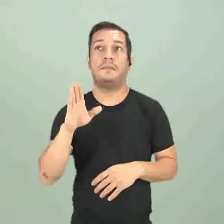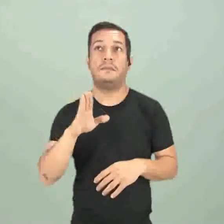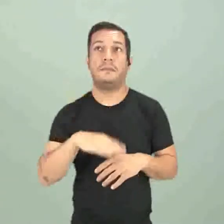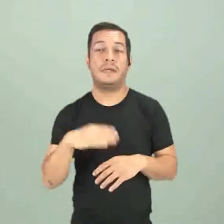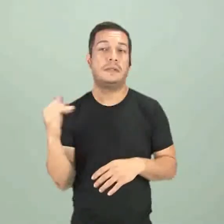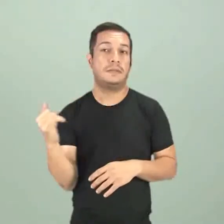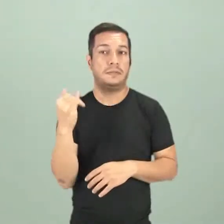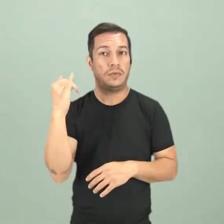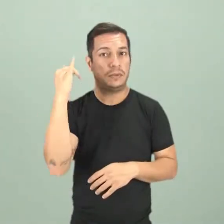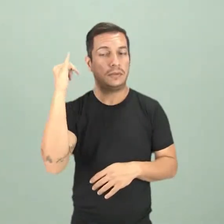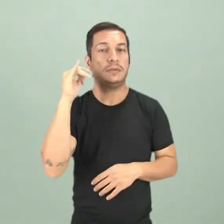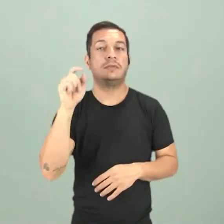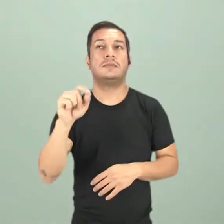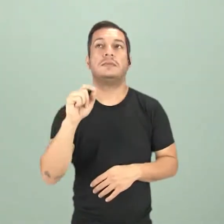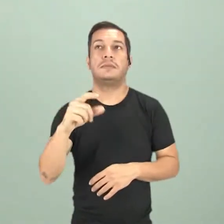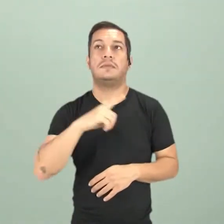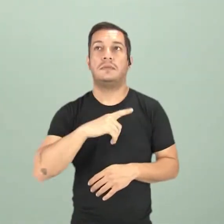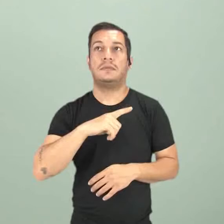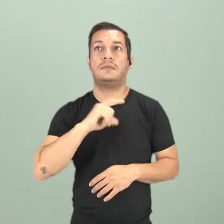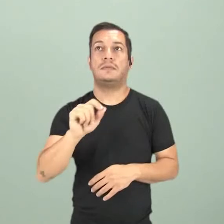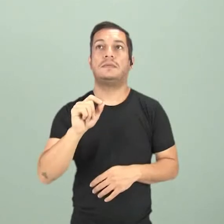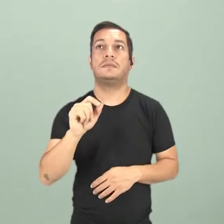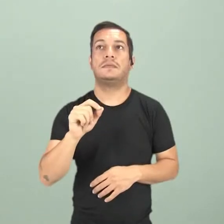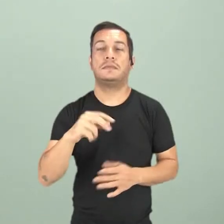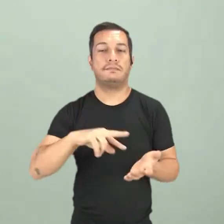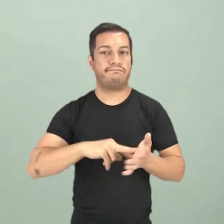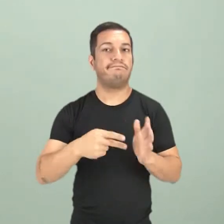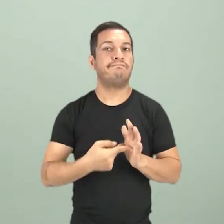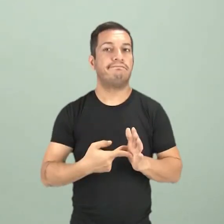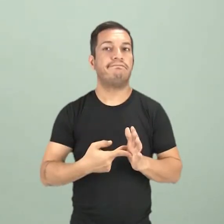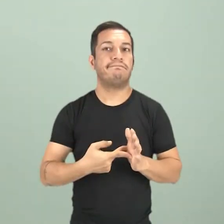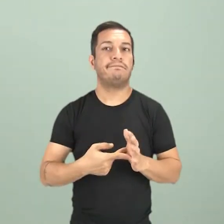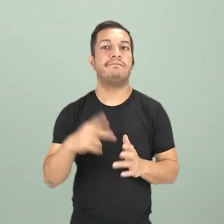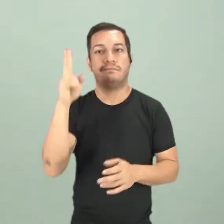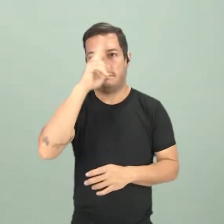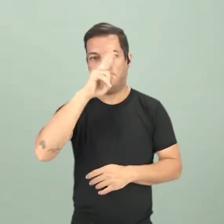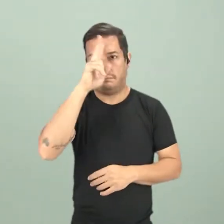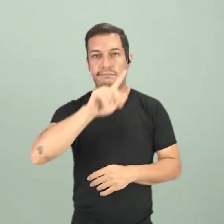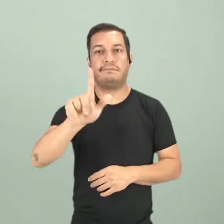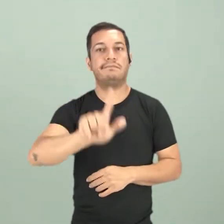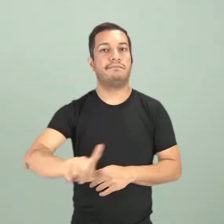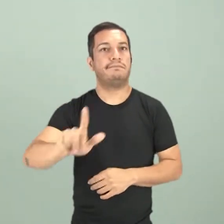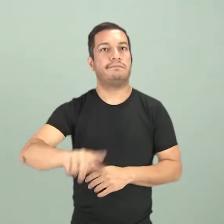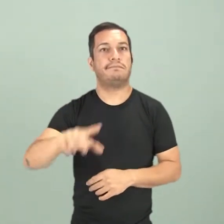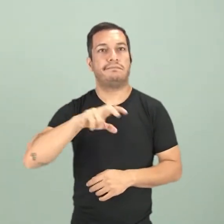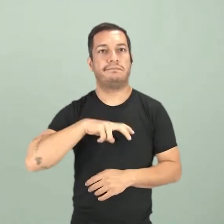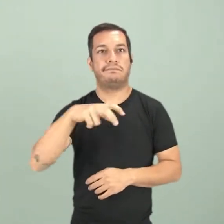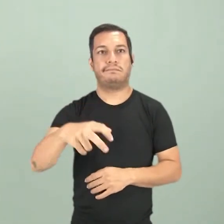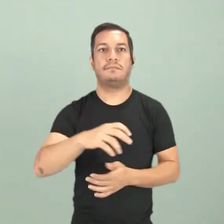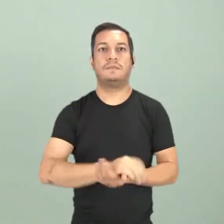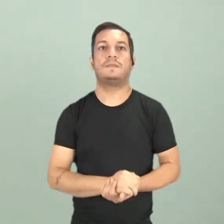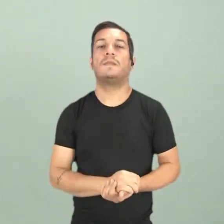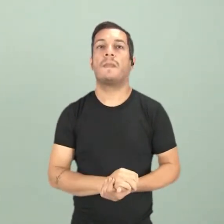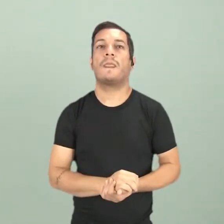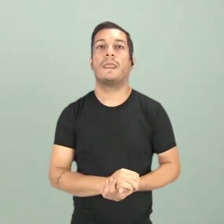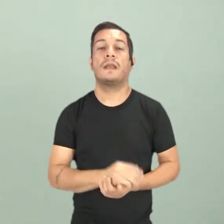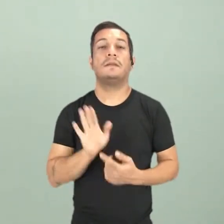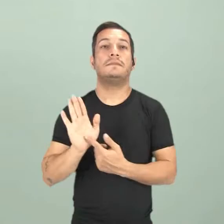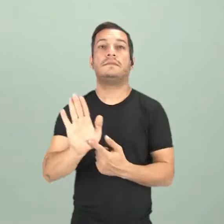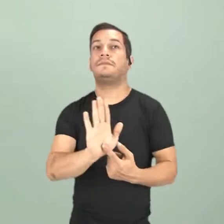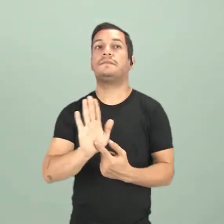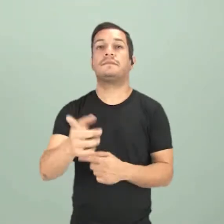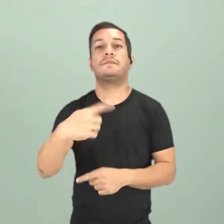tanta notoriedade, teve o seu significado na história literária de Portugal. Aqui eu trouxe para